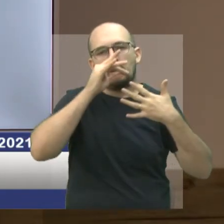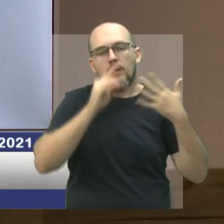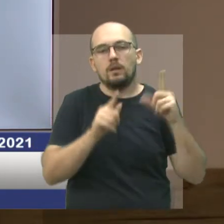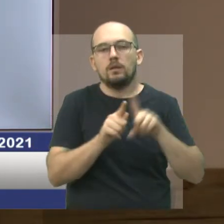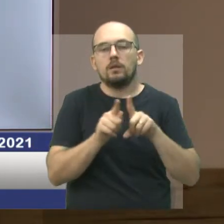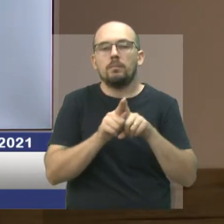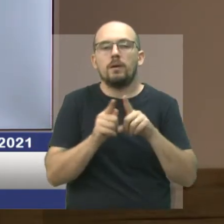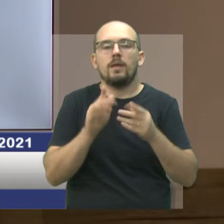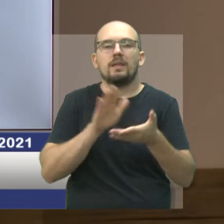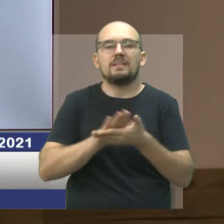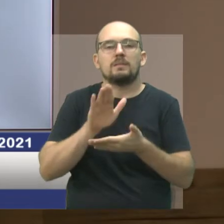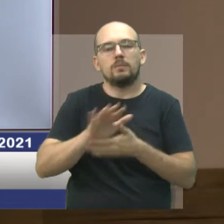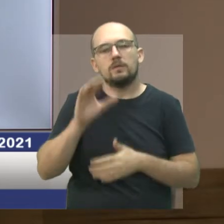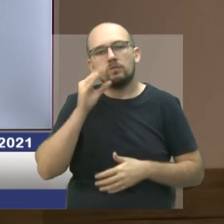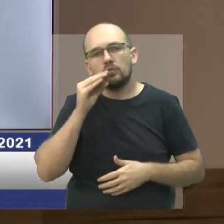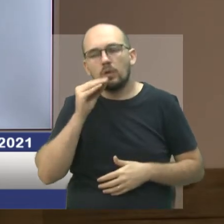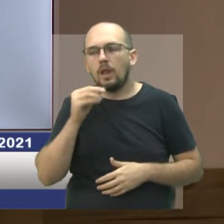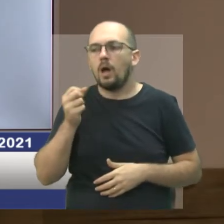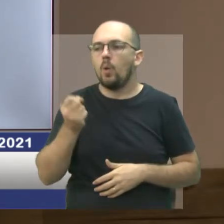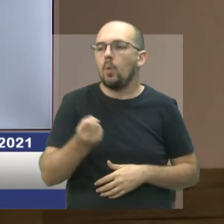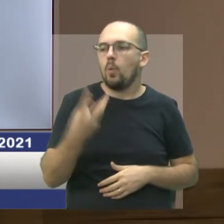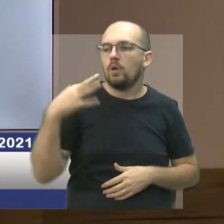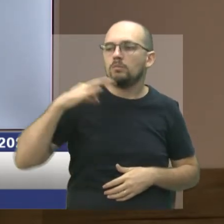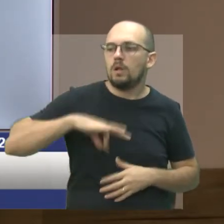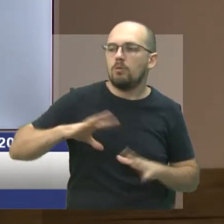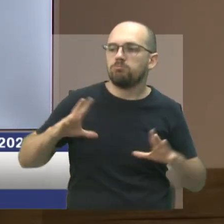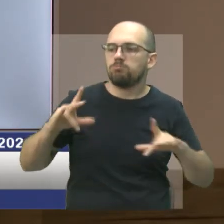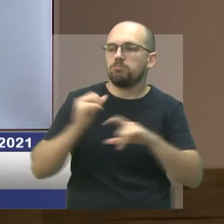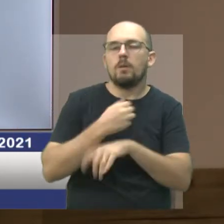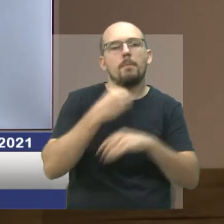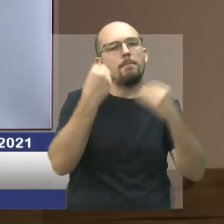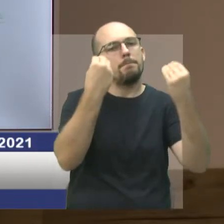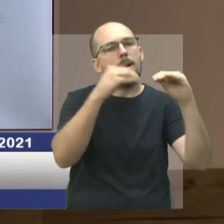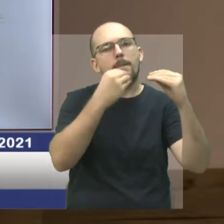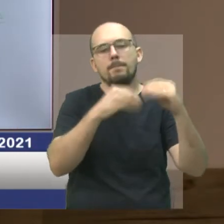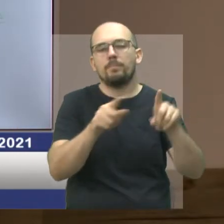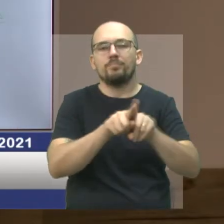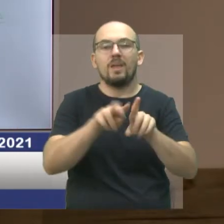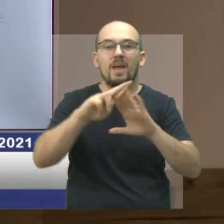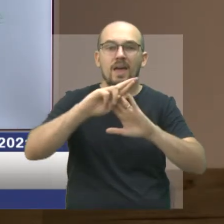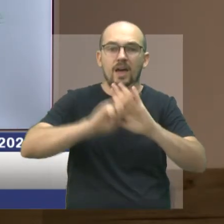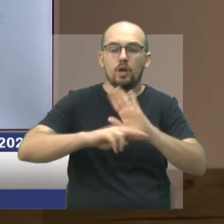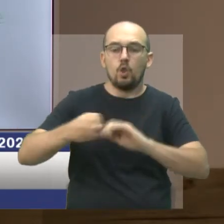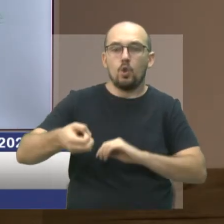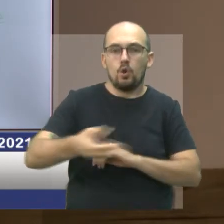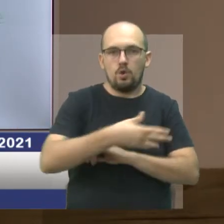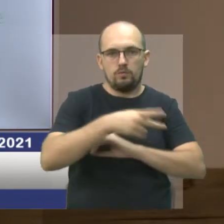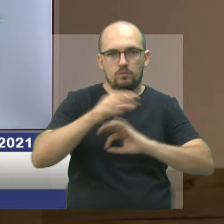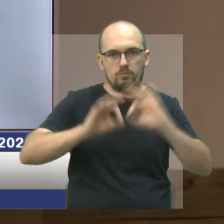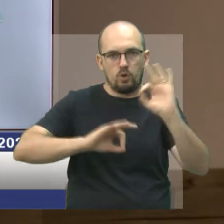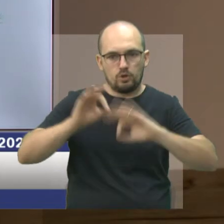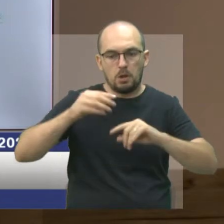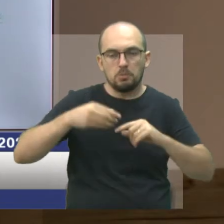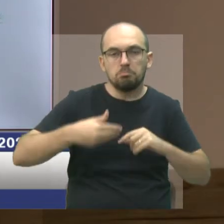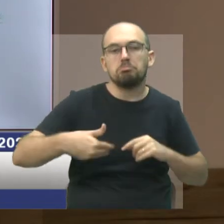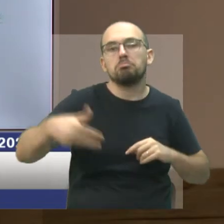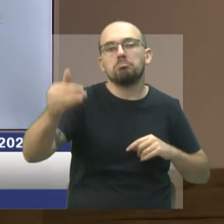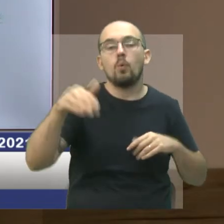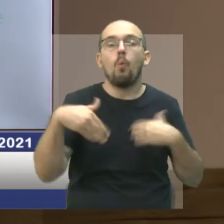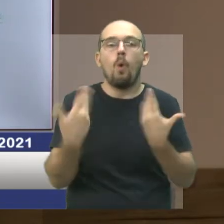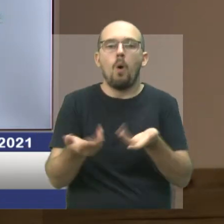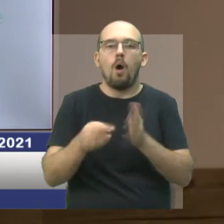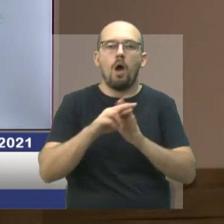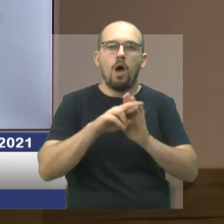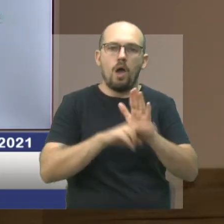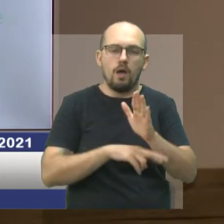com pessoal, as regras para os novos projetos, estudo de impacto orçamentário